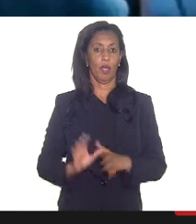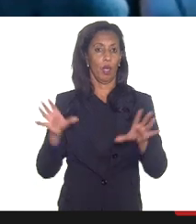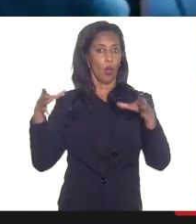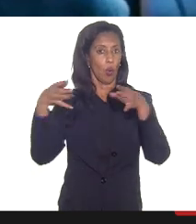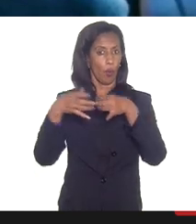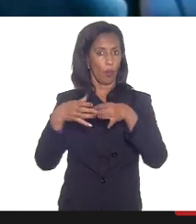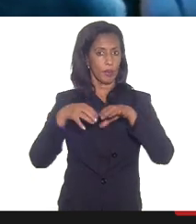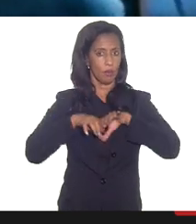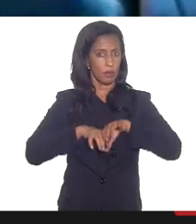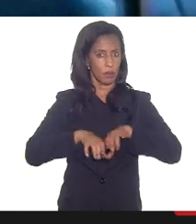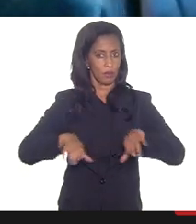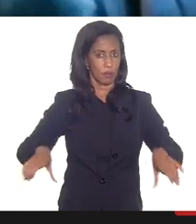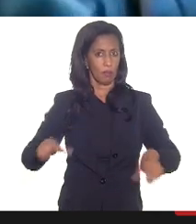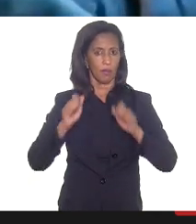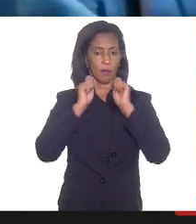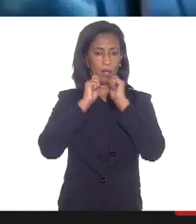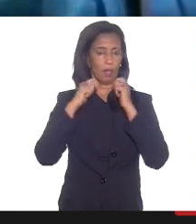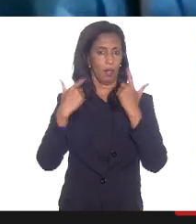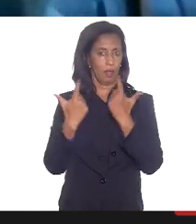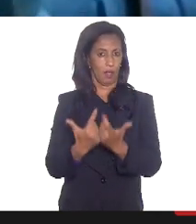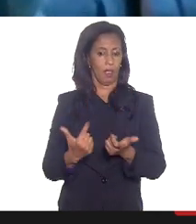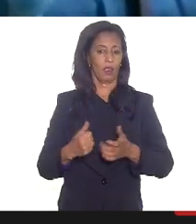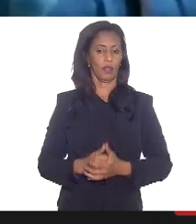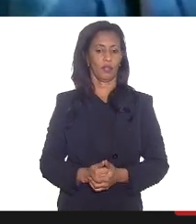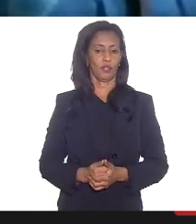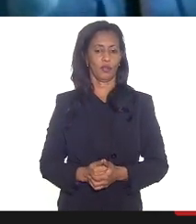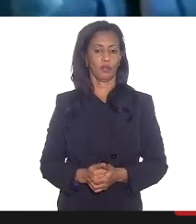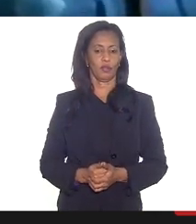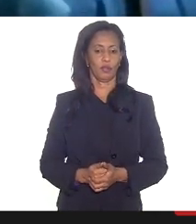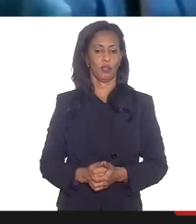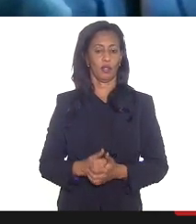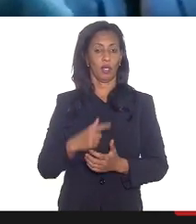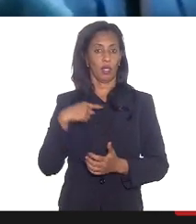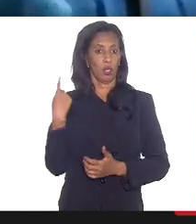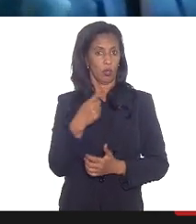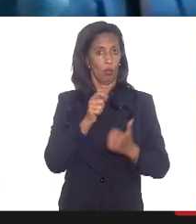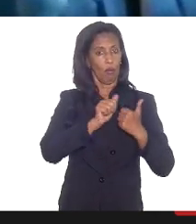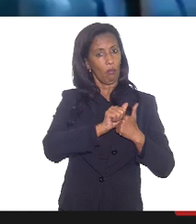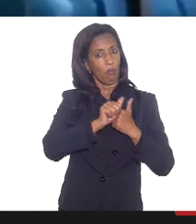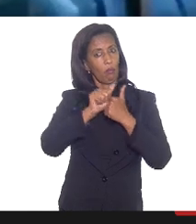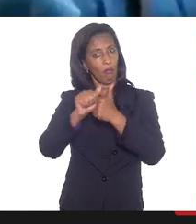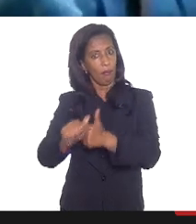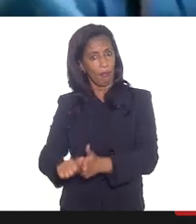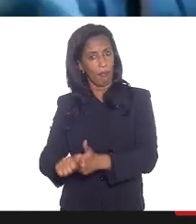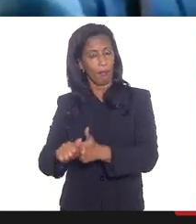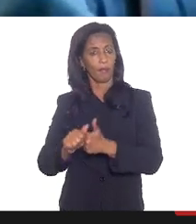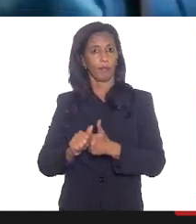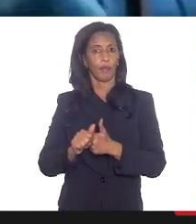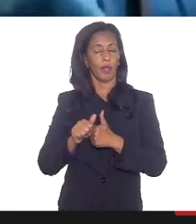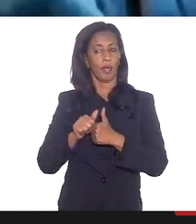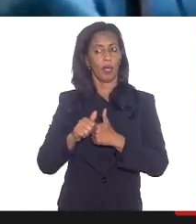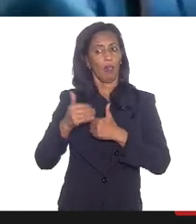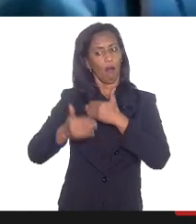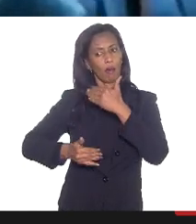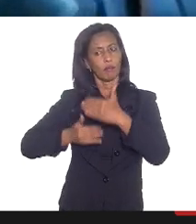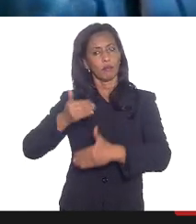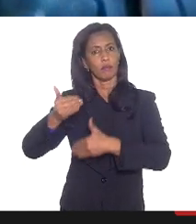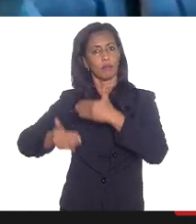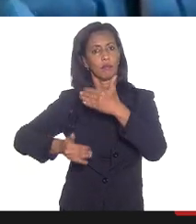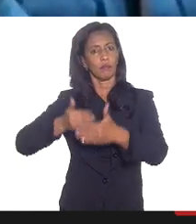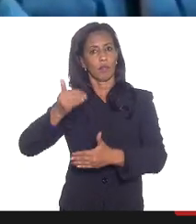de Saneamento da Alerj, que nós acompanhemos, par e passo, o